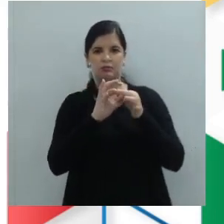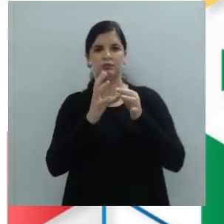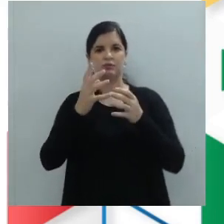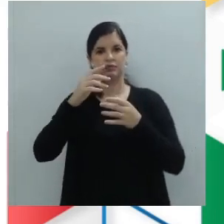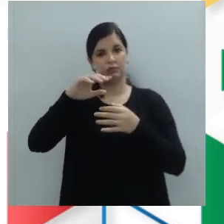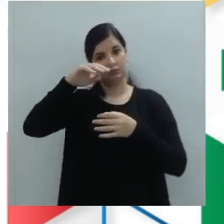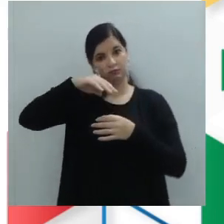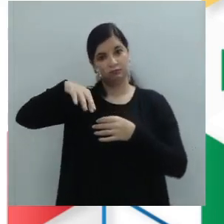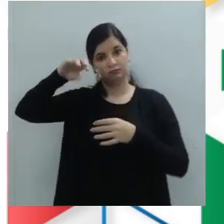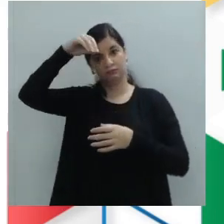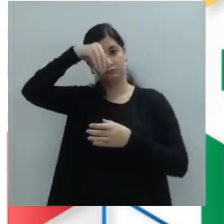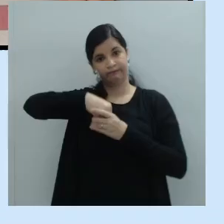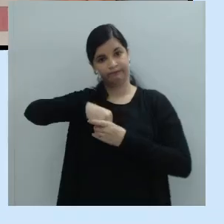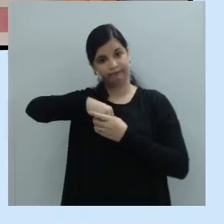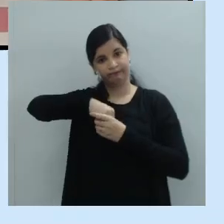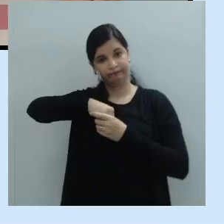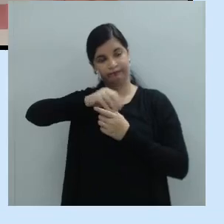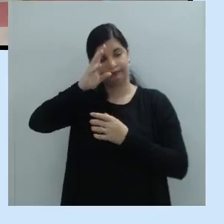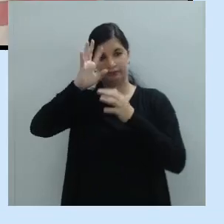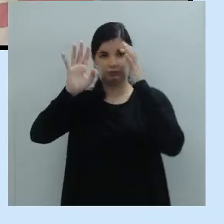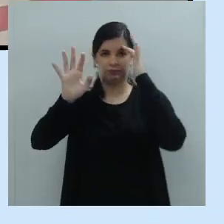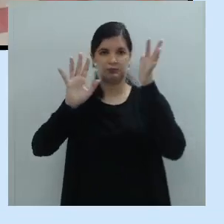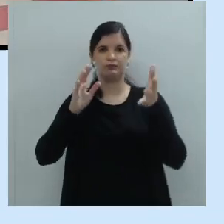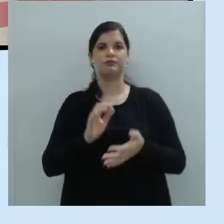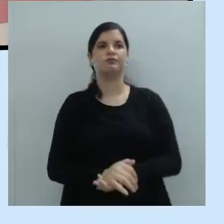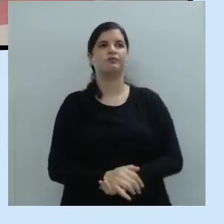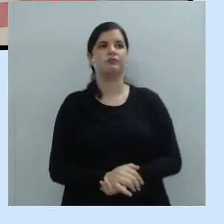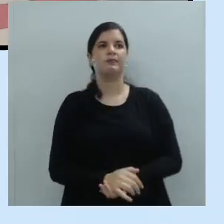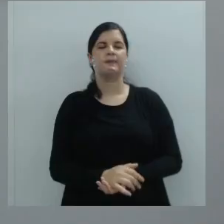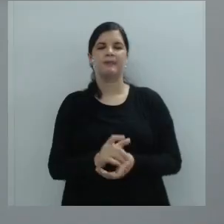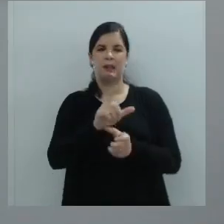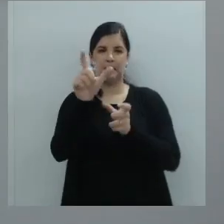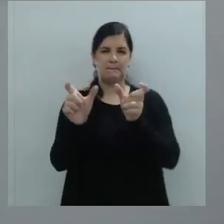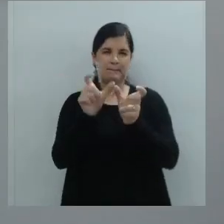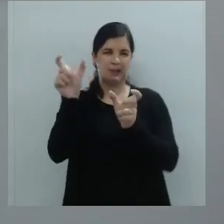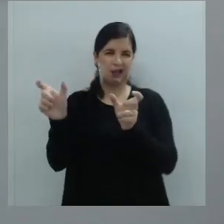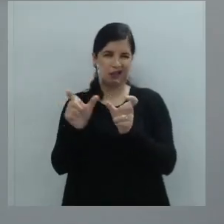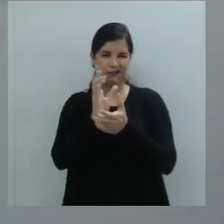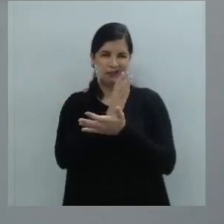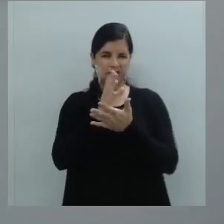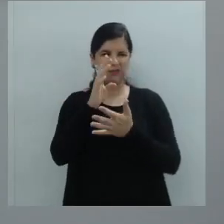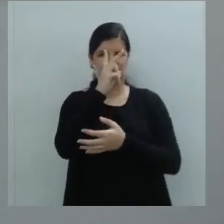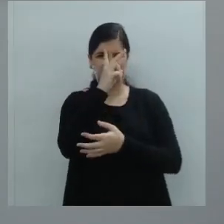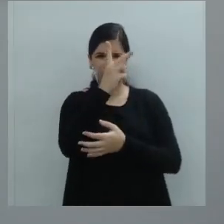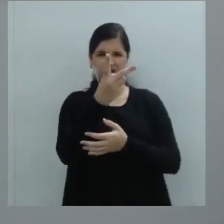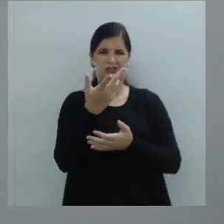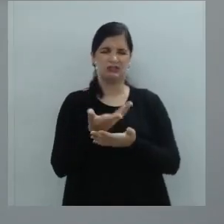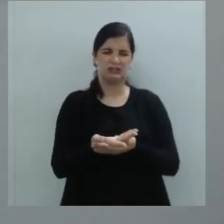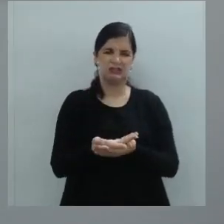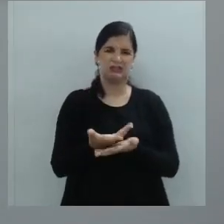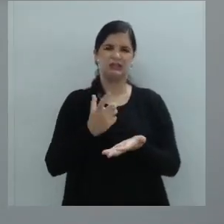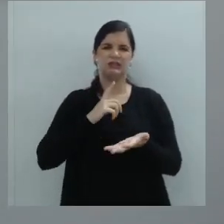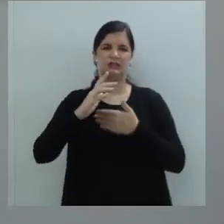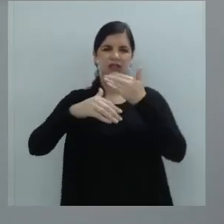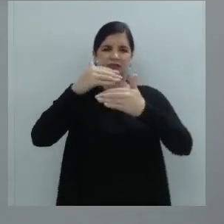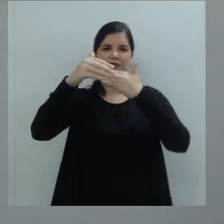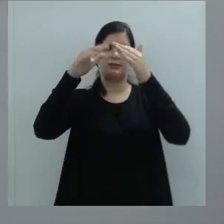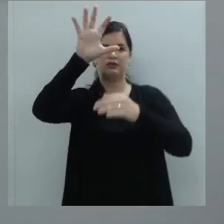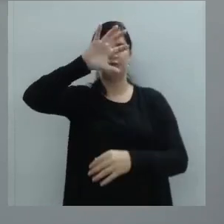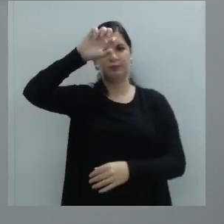mestre interior. Observando aqui, observaram palavras, viram palavras fortes, justamente que é o